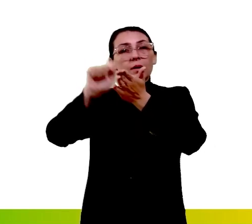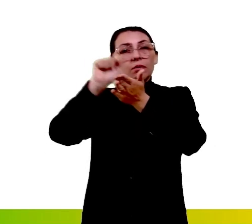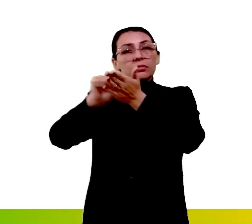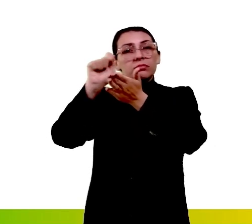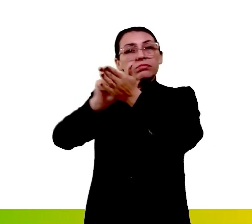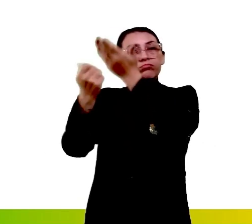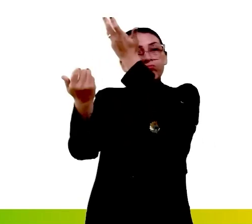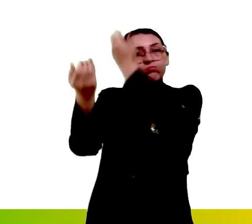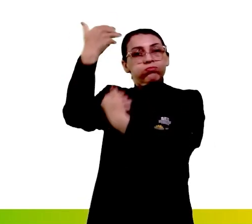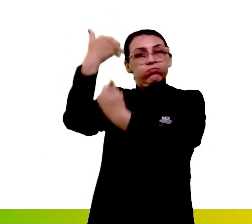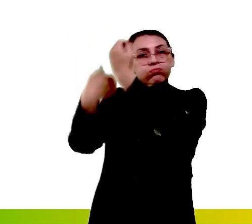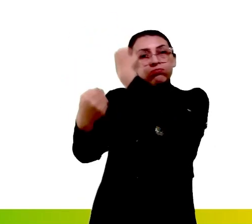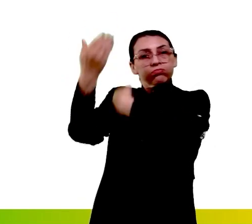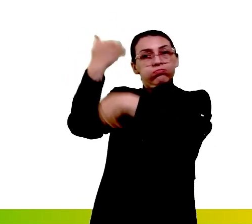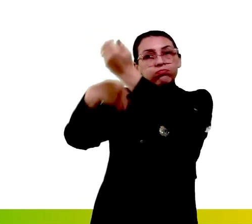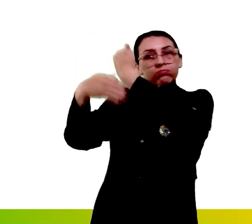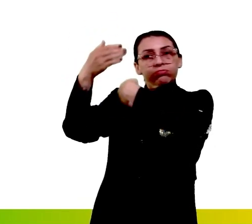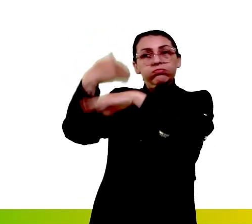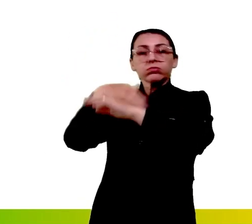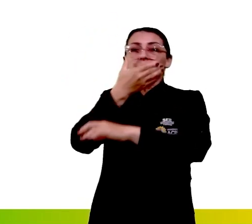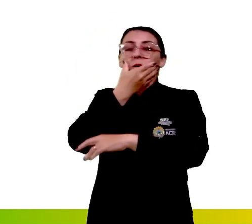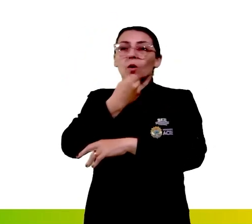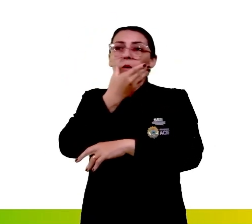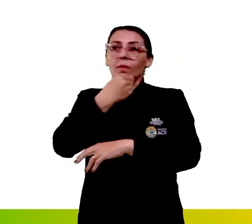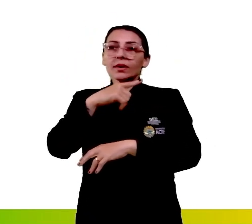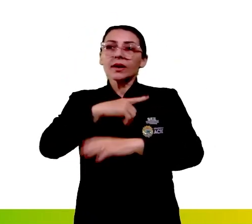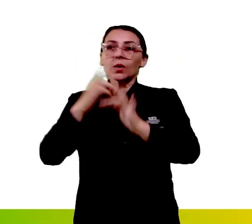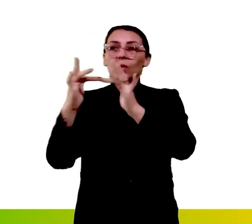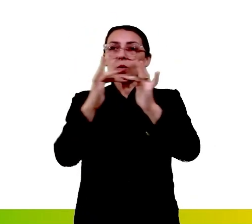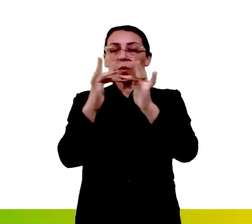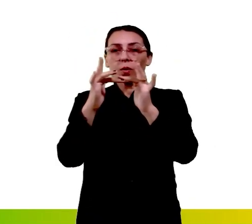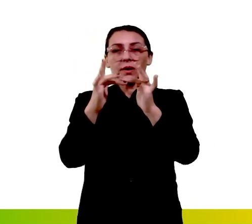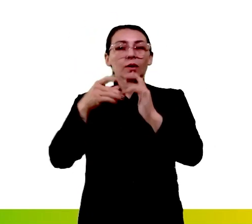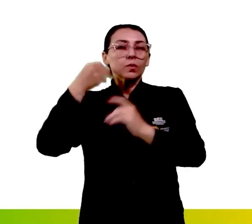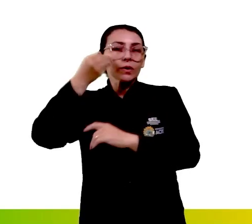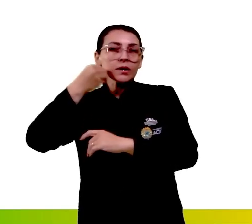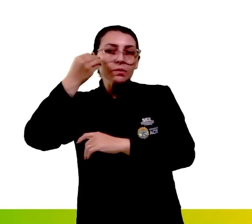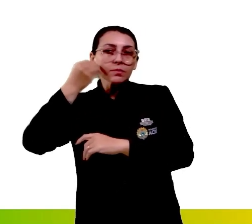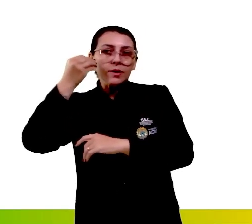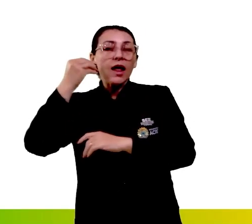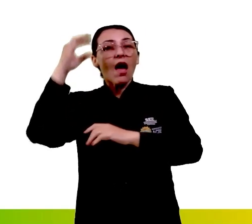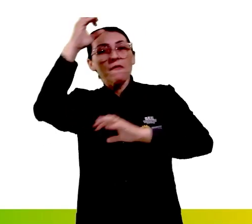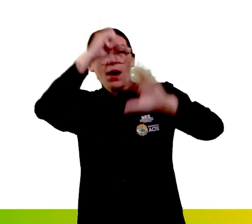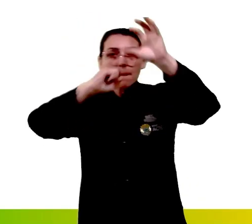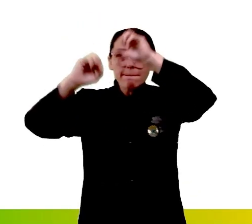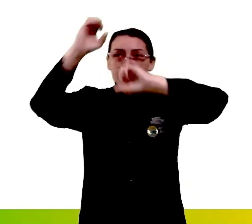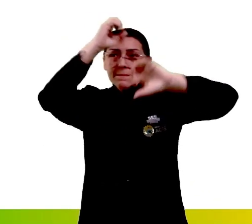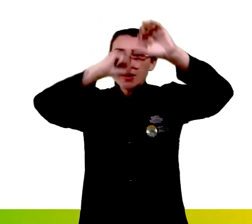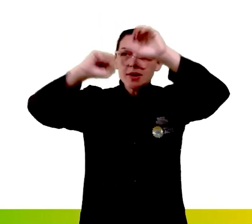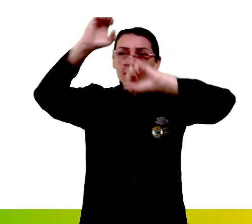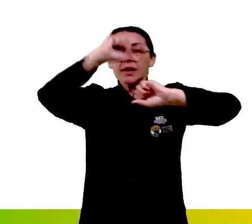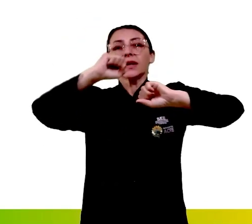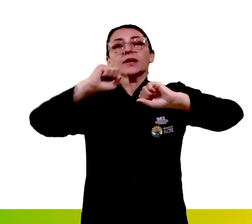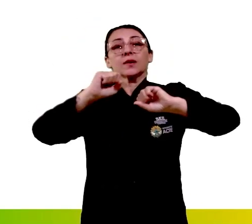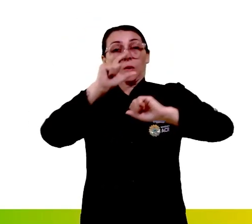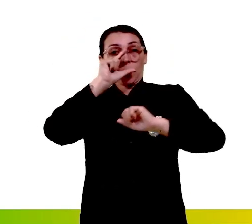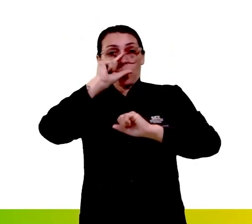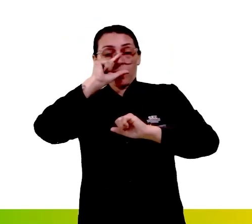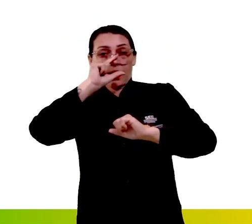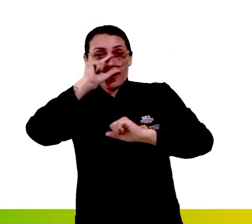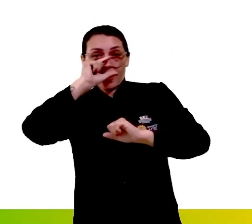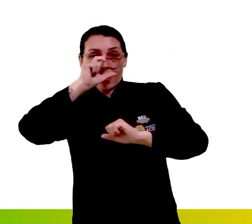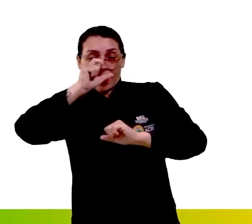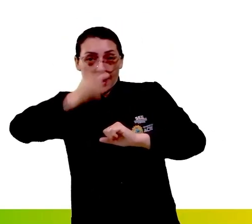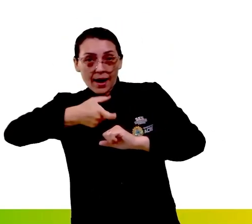escritas à medida que o homem vai tendo contato com a experiência, vai fazendo experiência. Então, enquanto que o Descartes